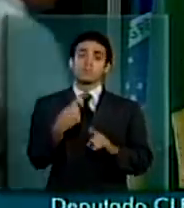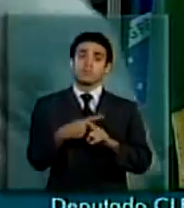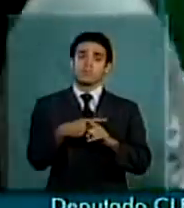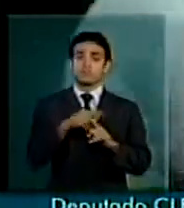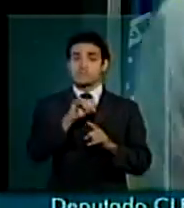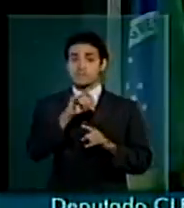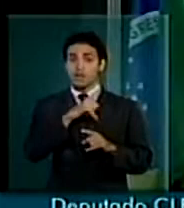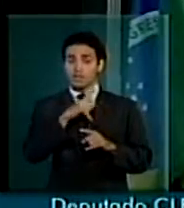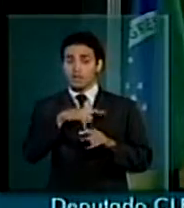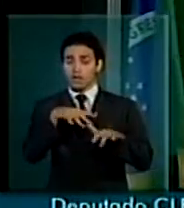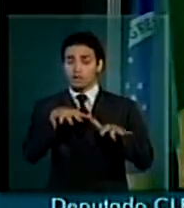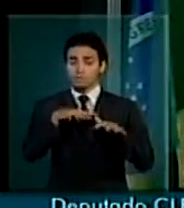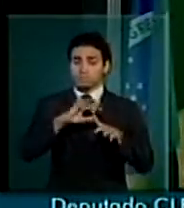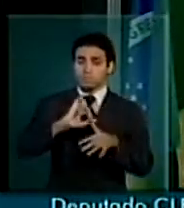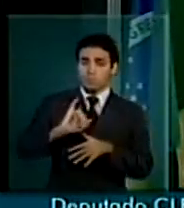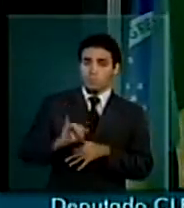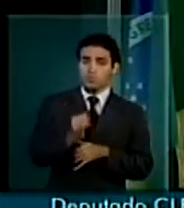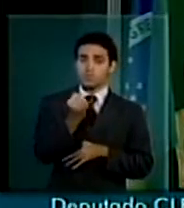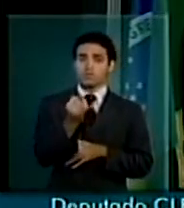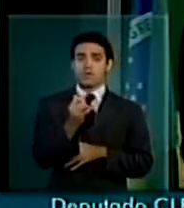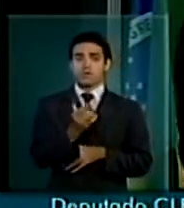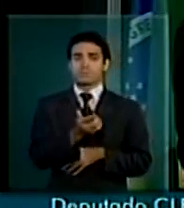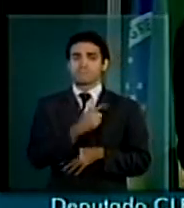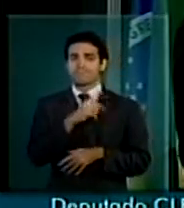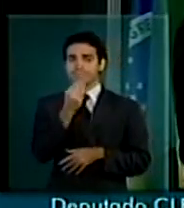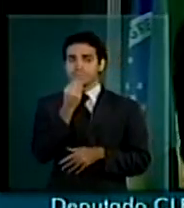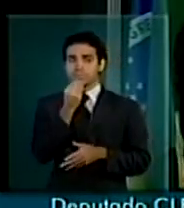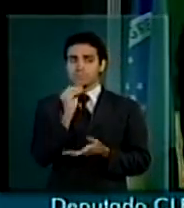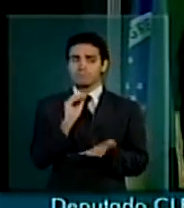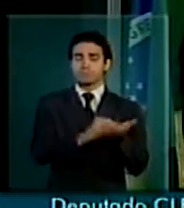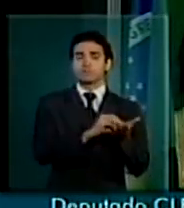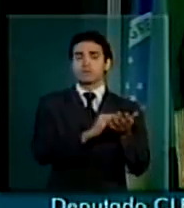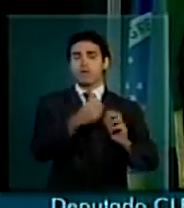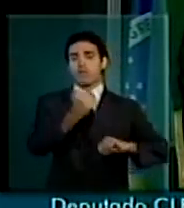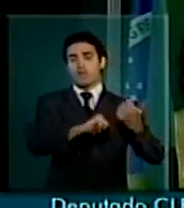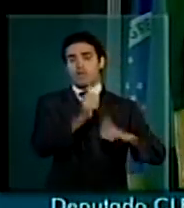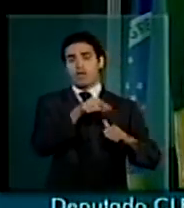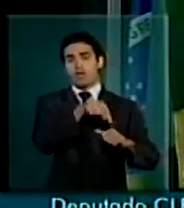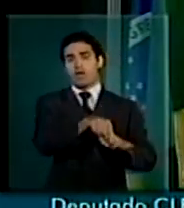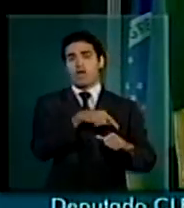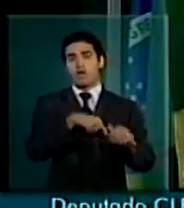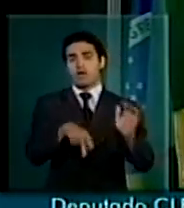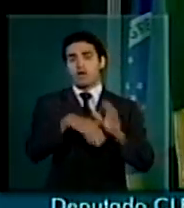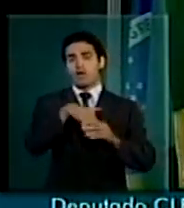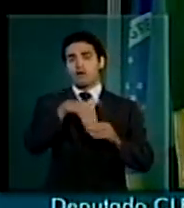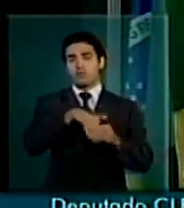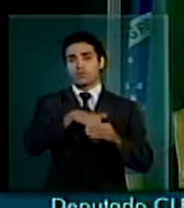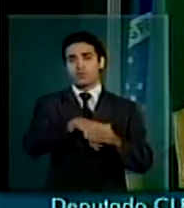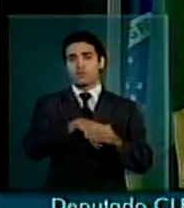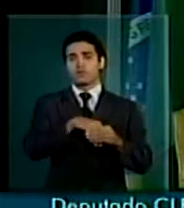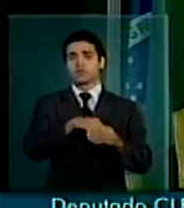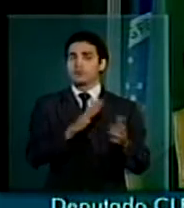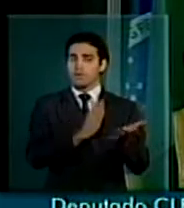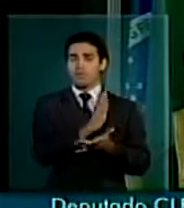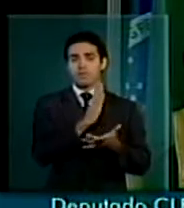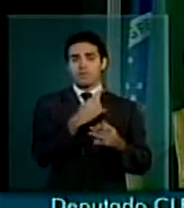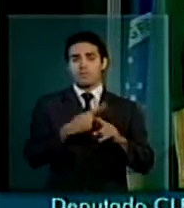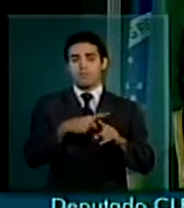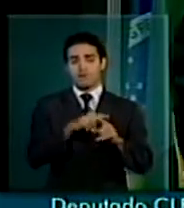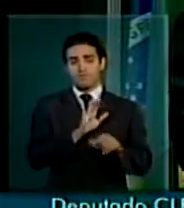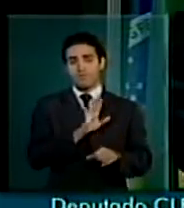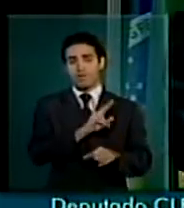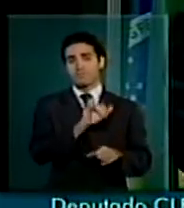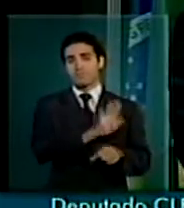casa, que este parlamento tenha por oportunidade de poder fazer um gesto aos aposentados, nós devemos fazê-lo, senhor